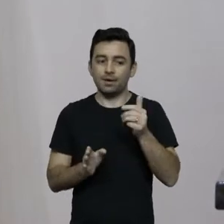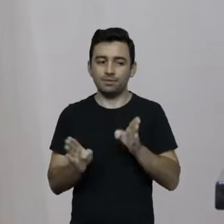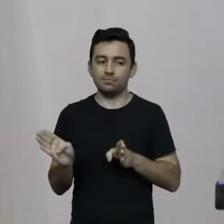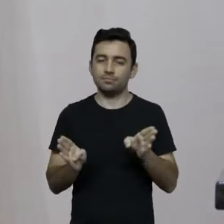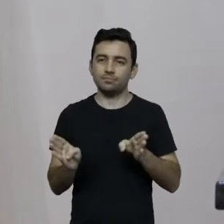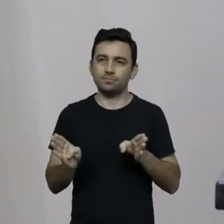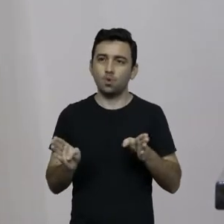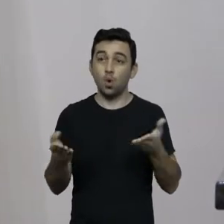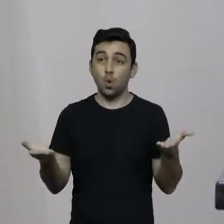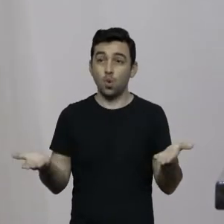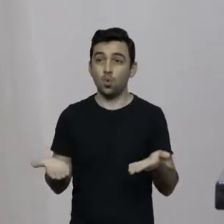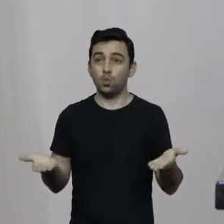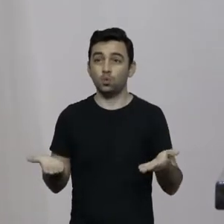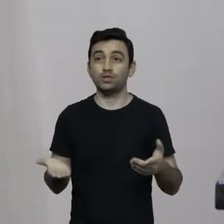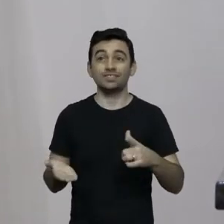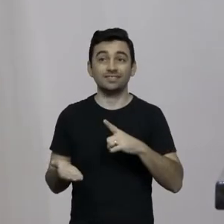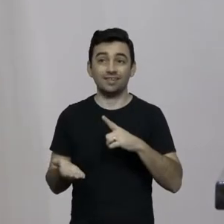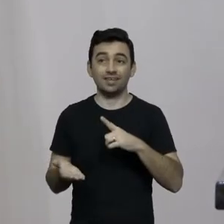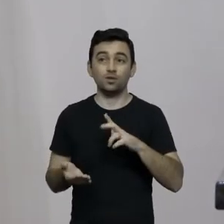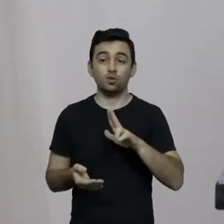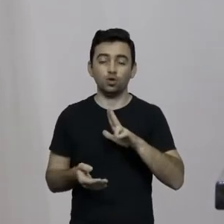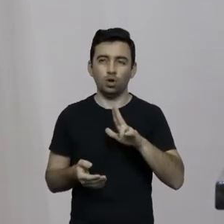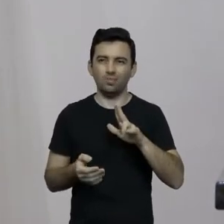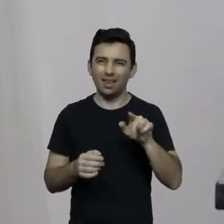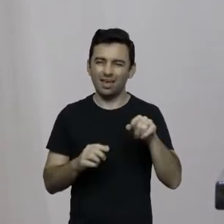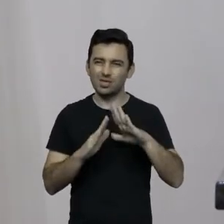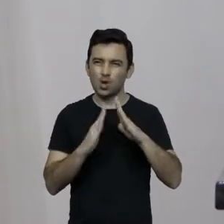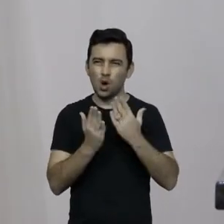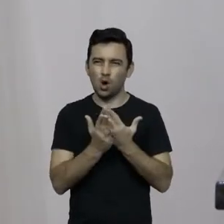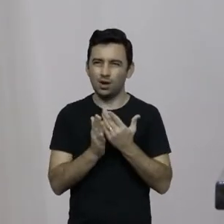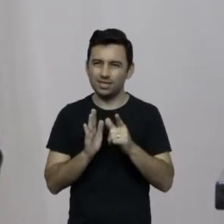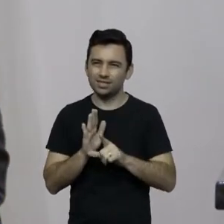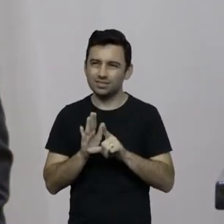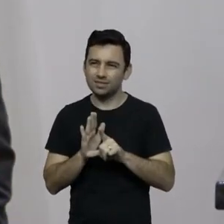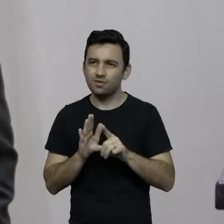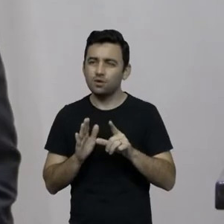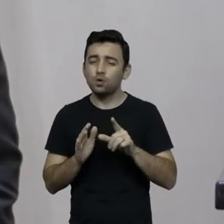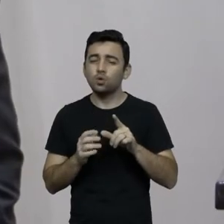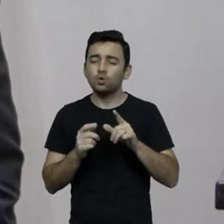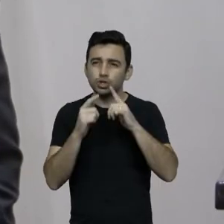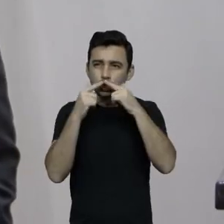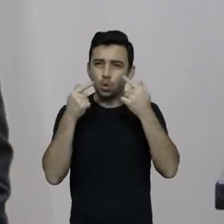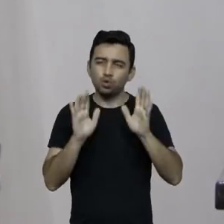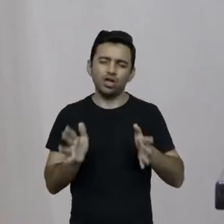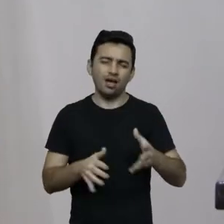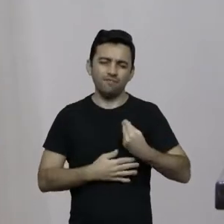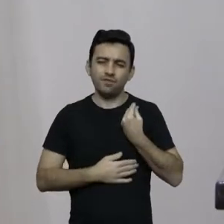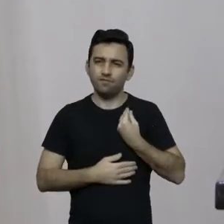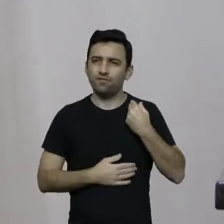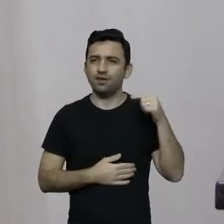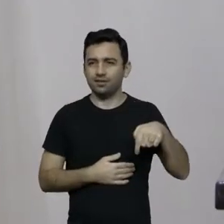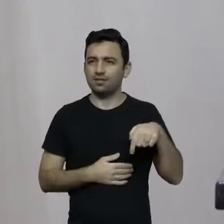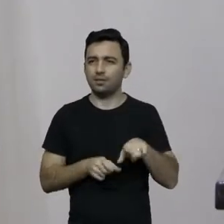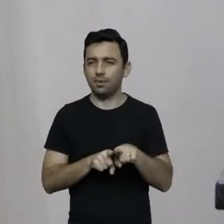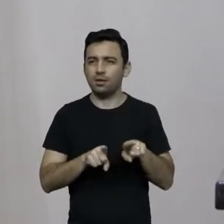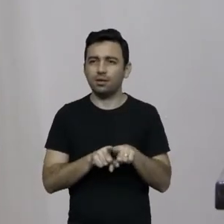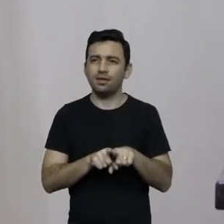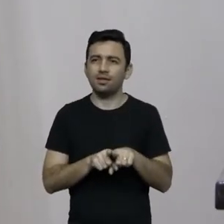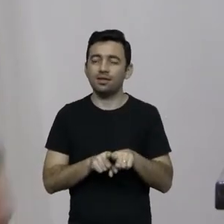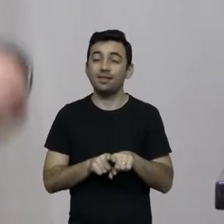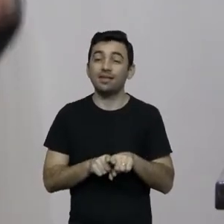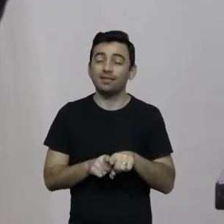ele hoje recebe o nome da escola do Legislativo Deputado Titon já tava aqui oi e daí Colocaram